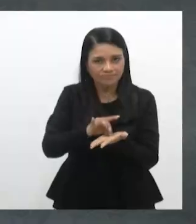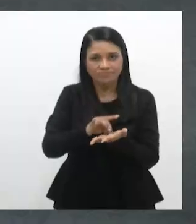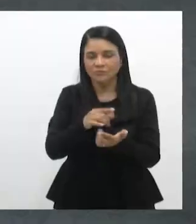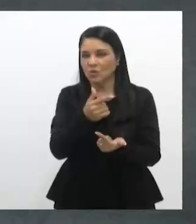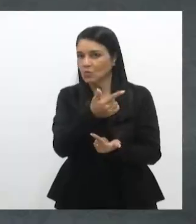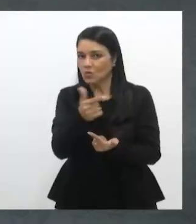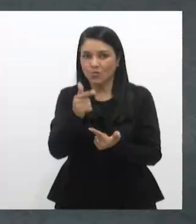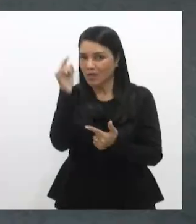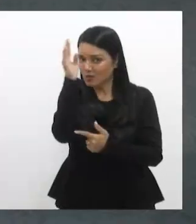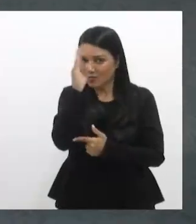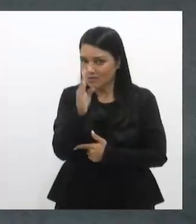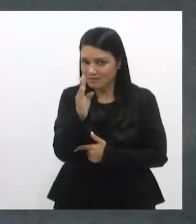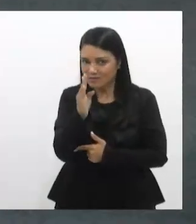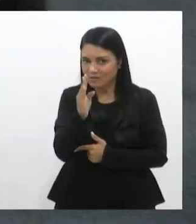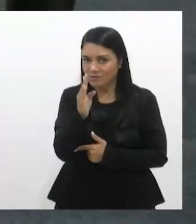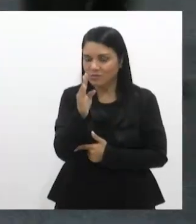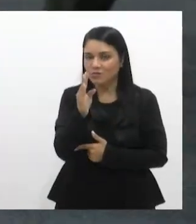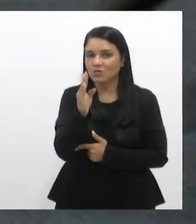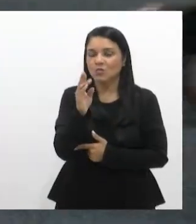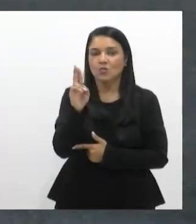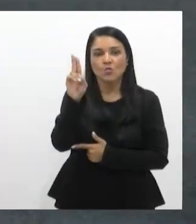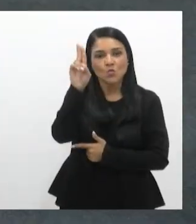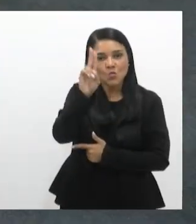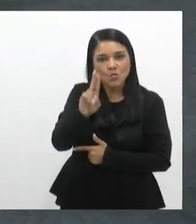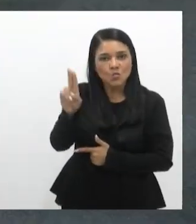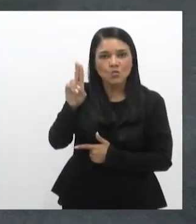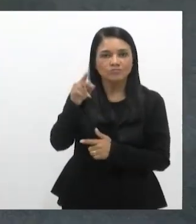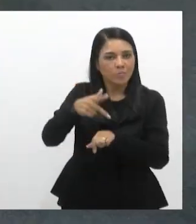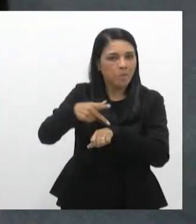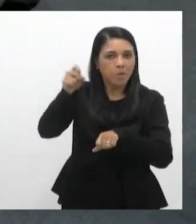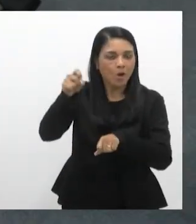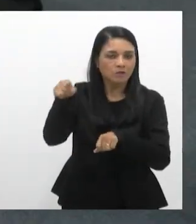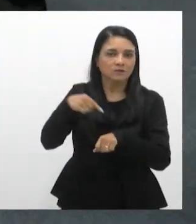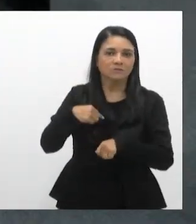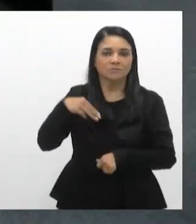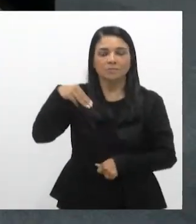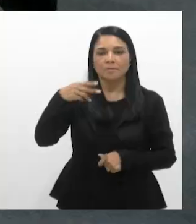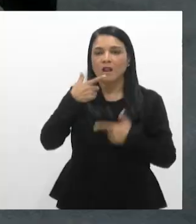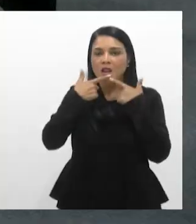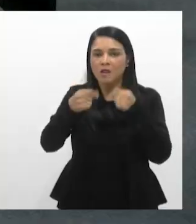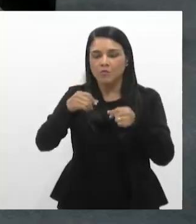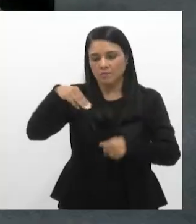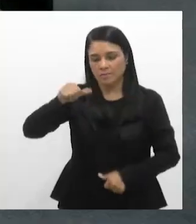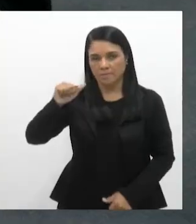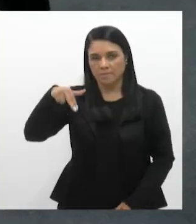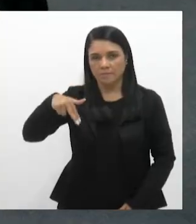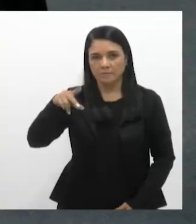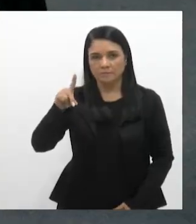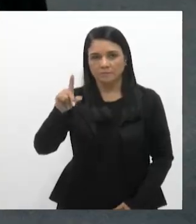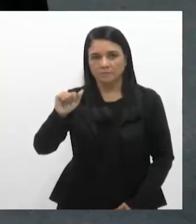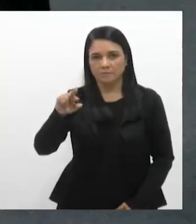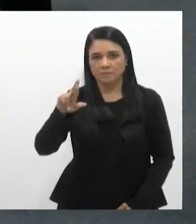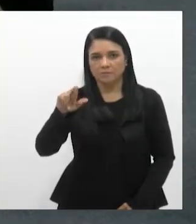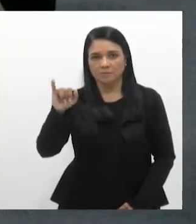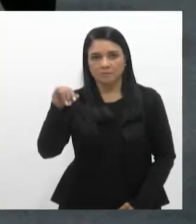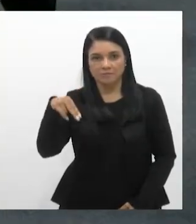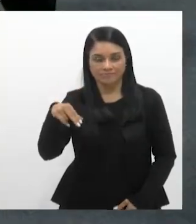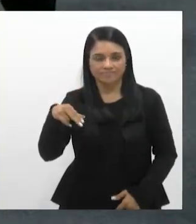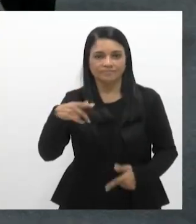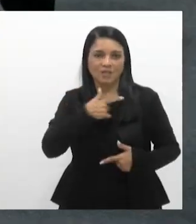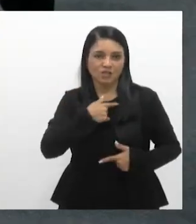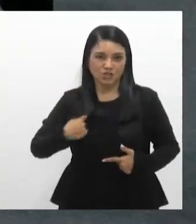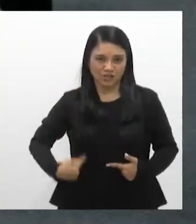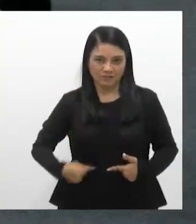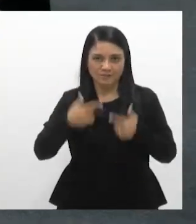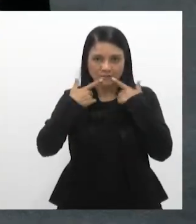tem no Brasil graduação e licenciatura em mandarim, e tem alguns bacharéis, então você tem um gargalo enorme na formação